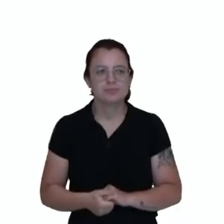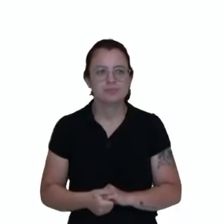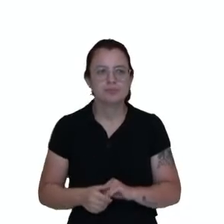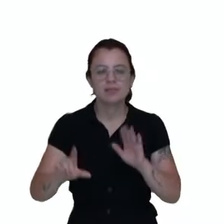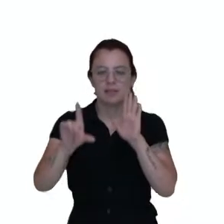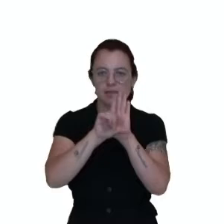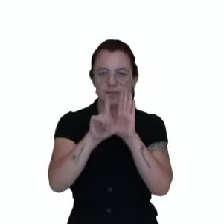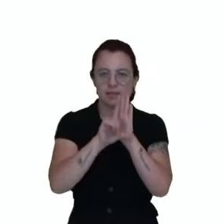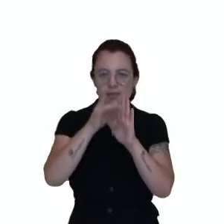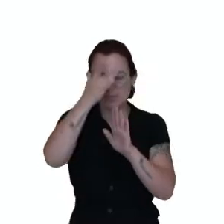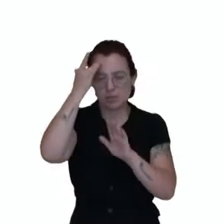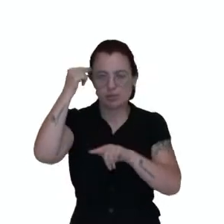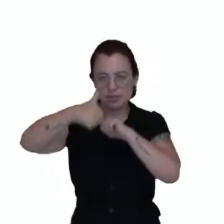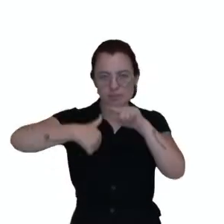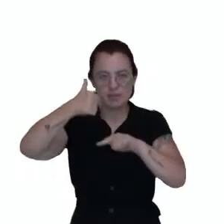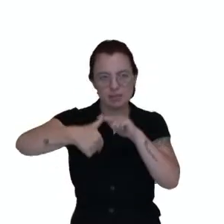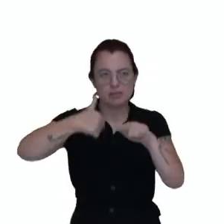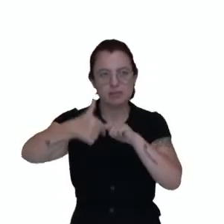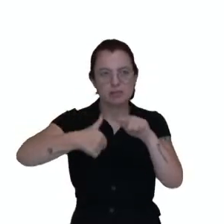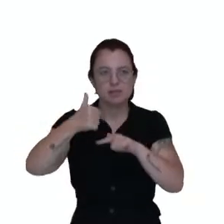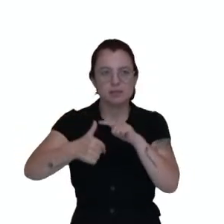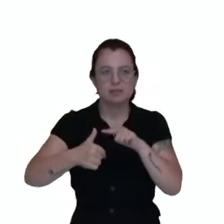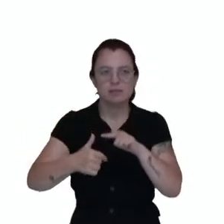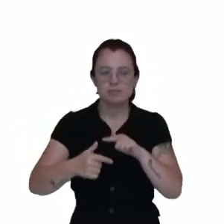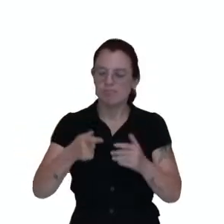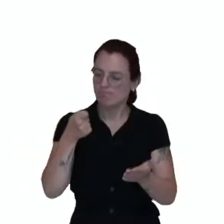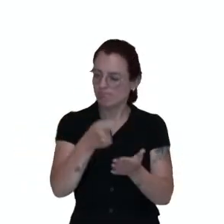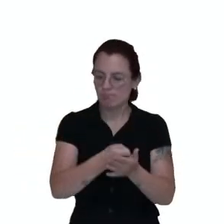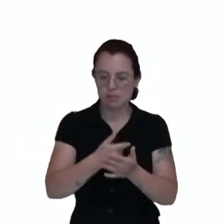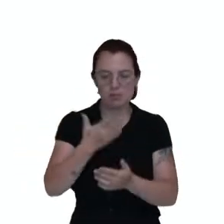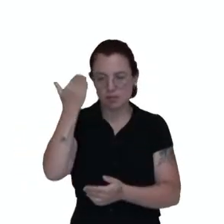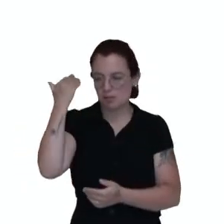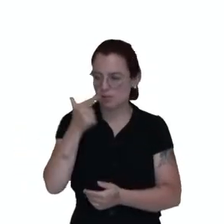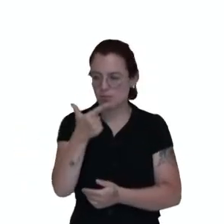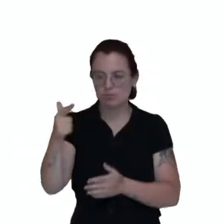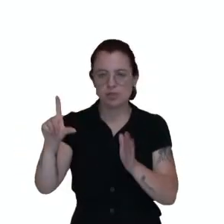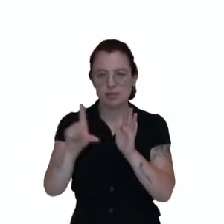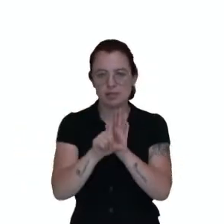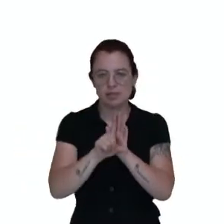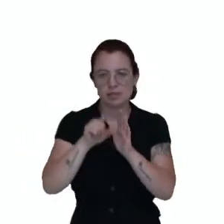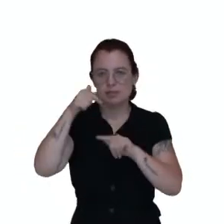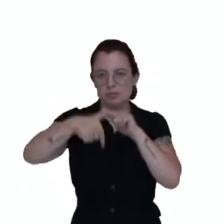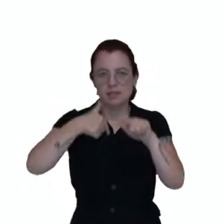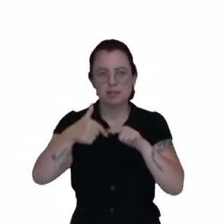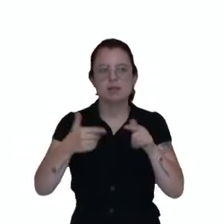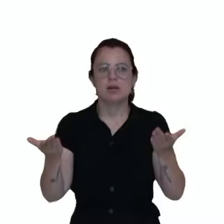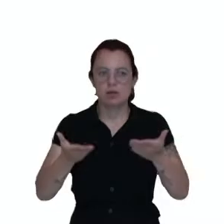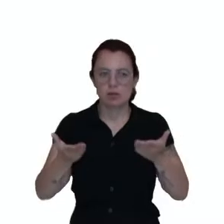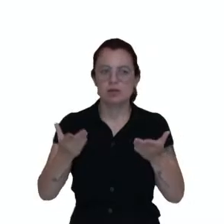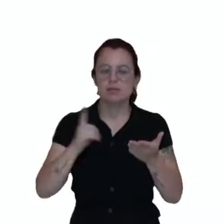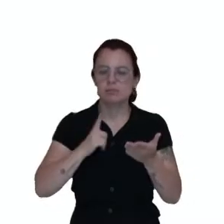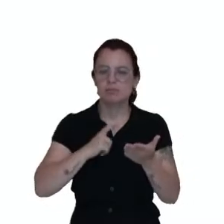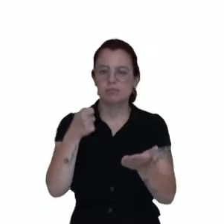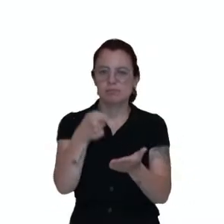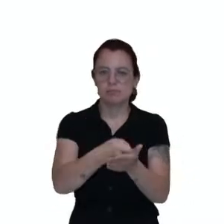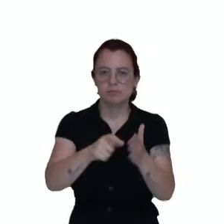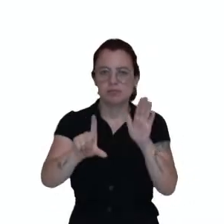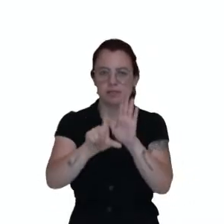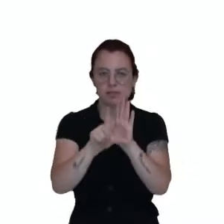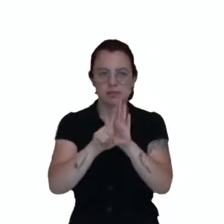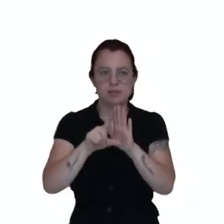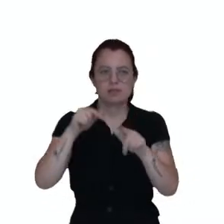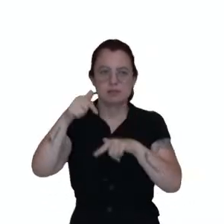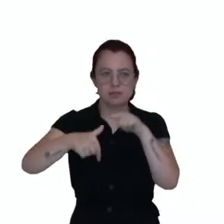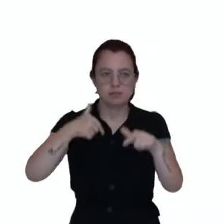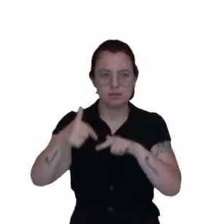leis trabalhistas, eles exigiam a colocação de leis trabalhistas que não existiam de uma maneira realmente que beneficiava e